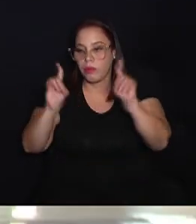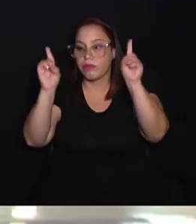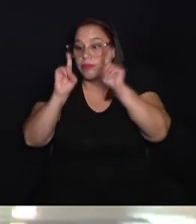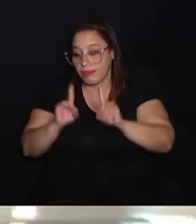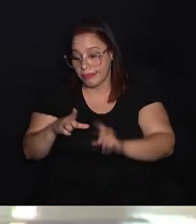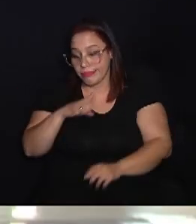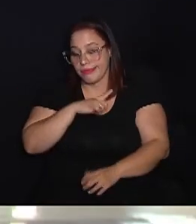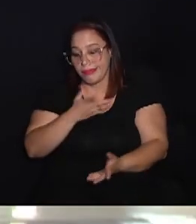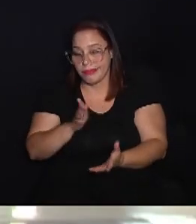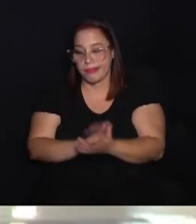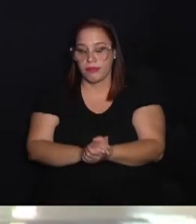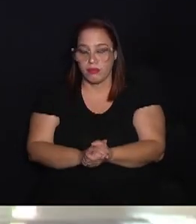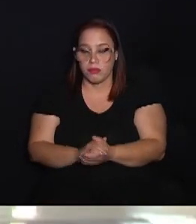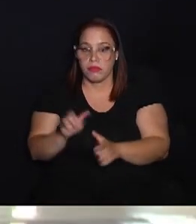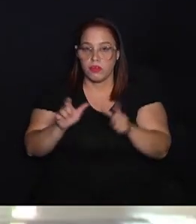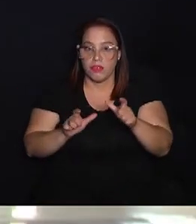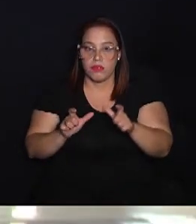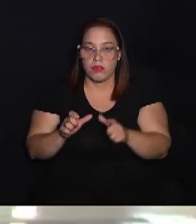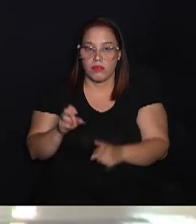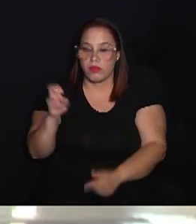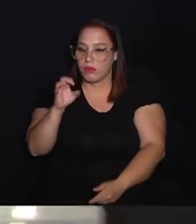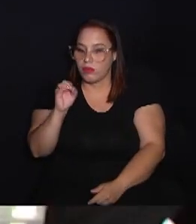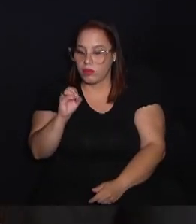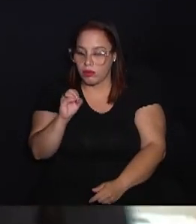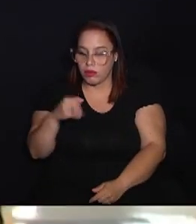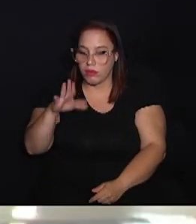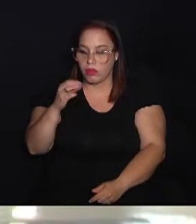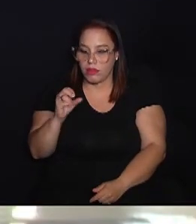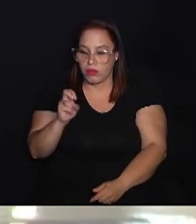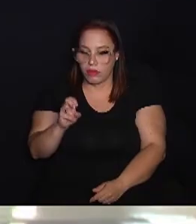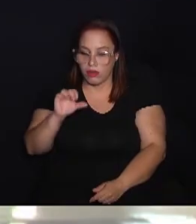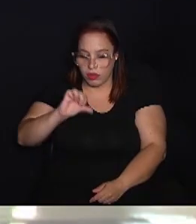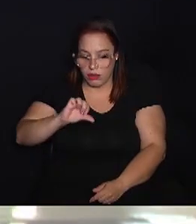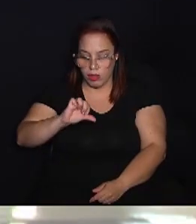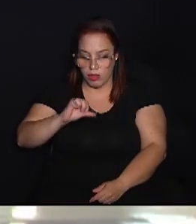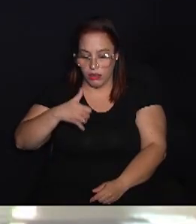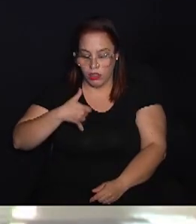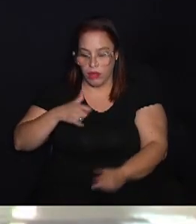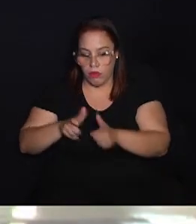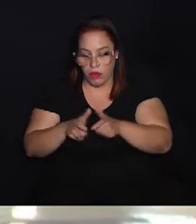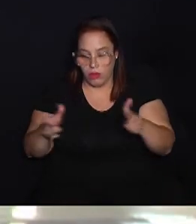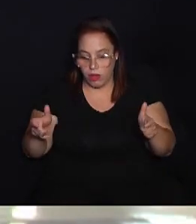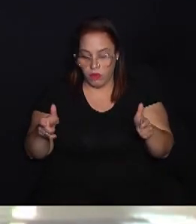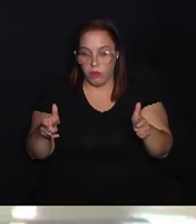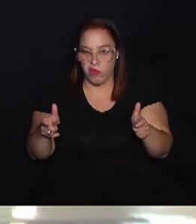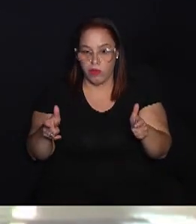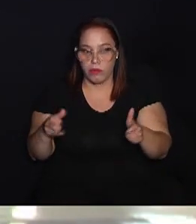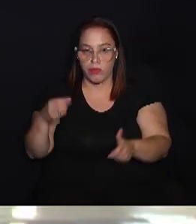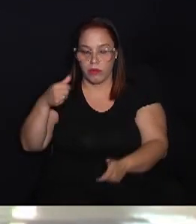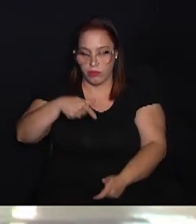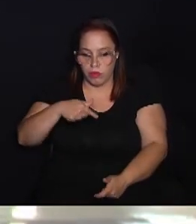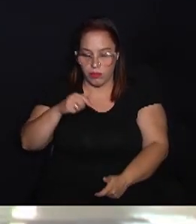para cadeirante. A sala que é adaptada, na verdade, as nossas são todas, né, todas têm essa capacidade de atender a pessoa com